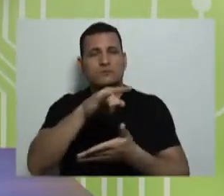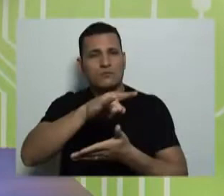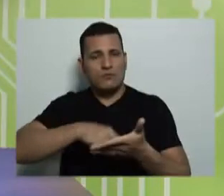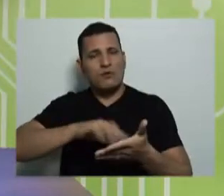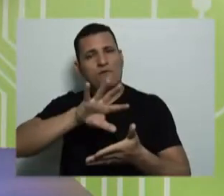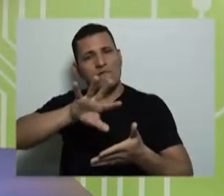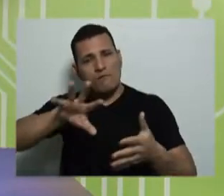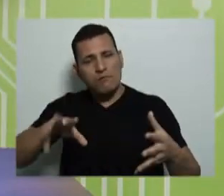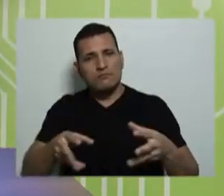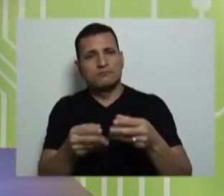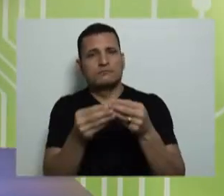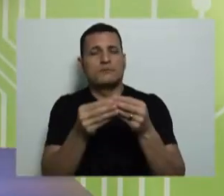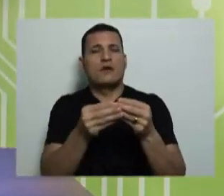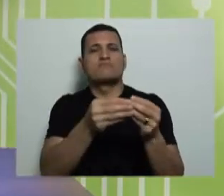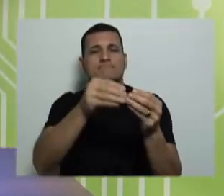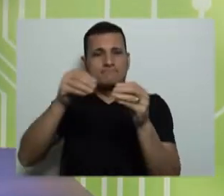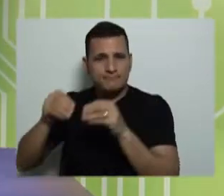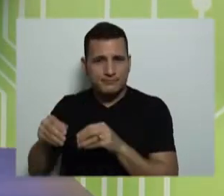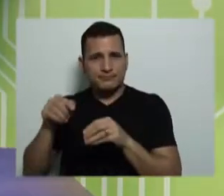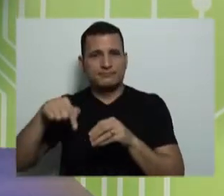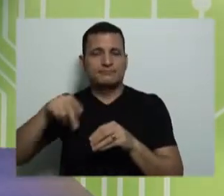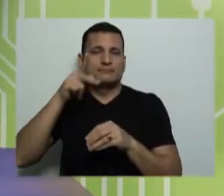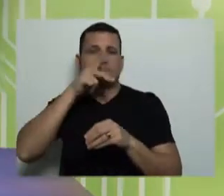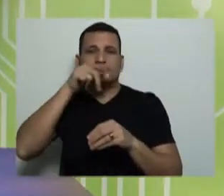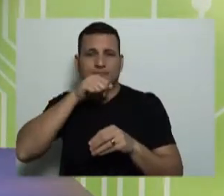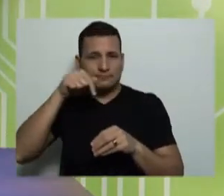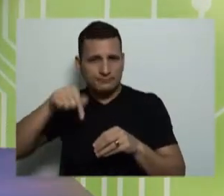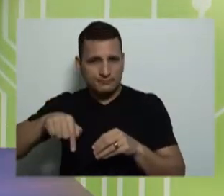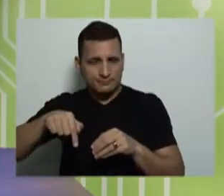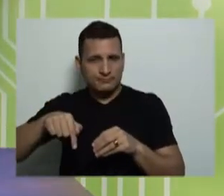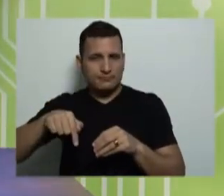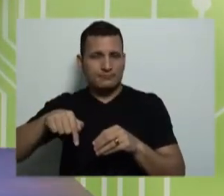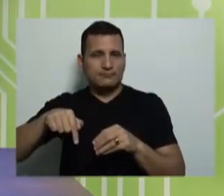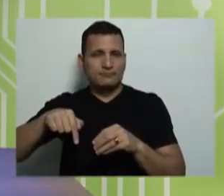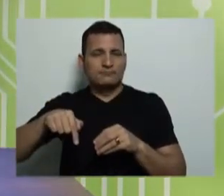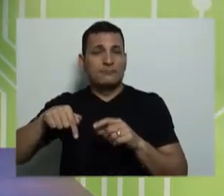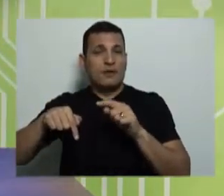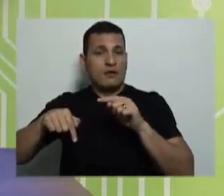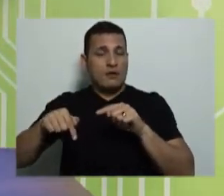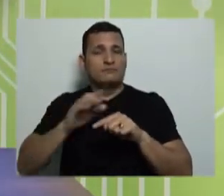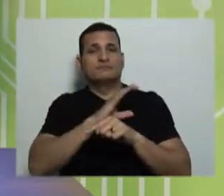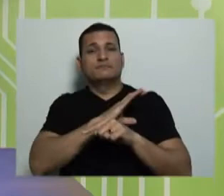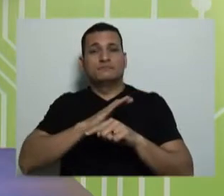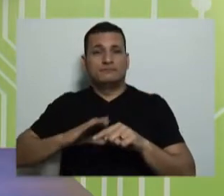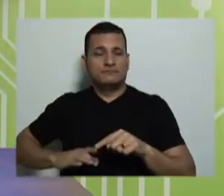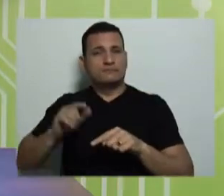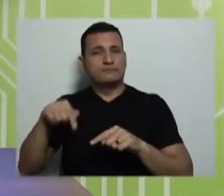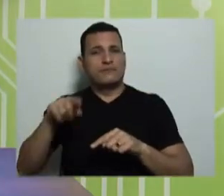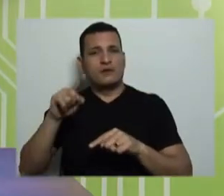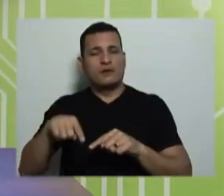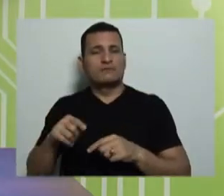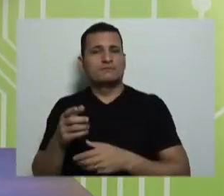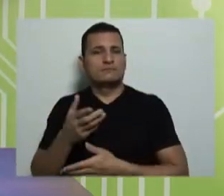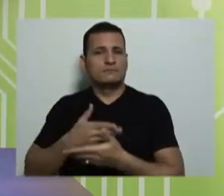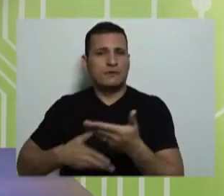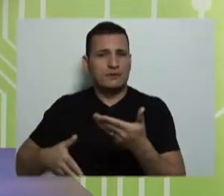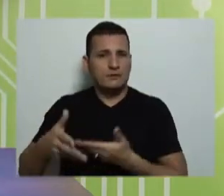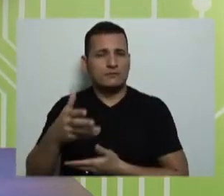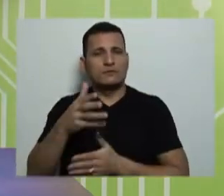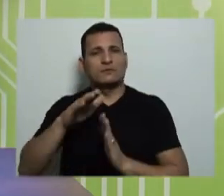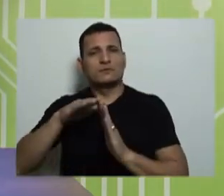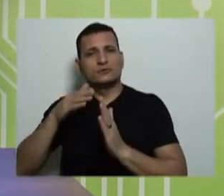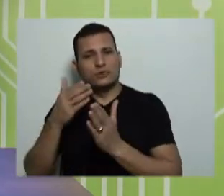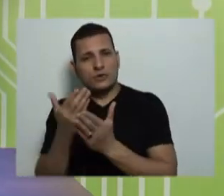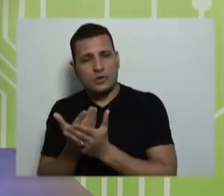e ela vai ter que ser enviada para Porto Velho. Ela vai ser enviada para a coordenação de interação